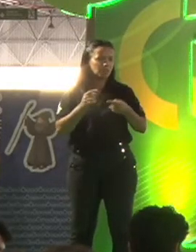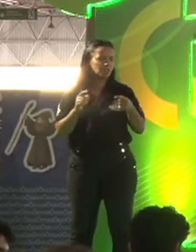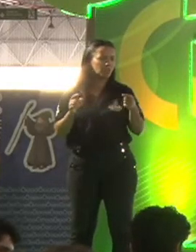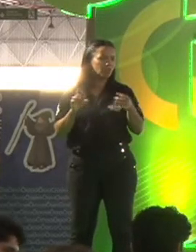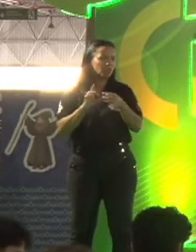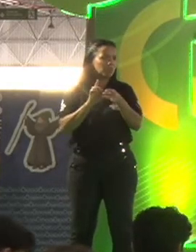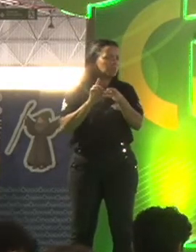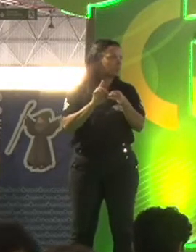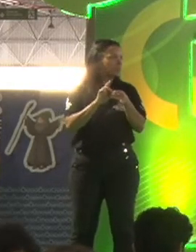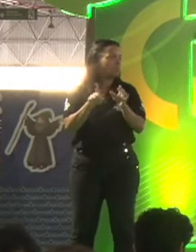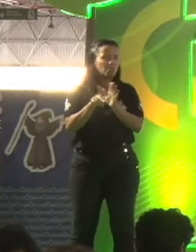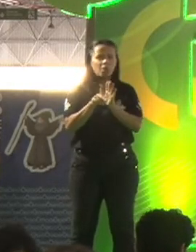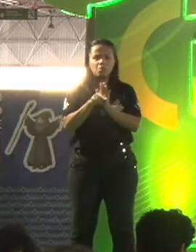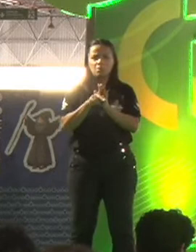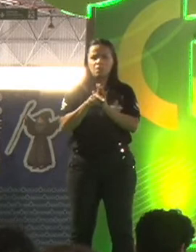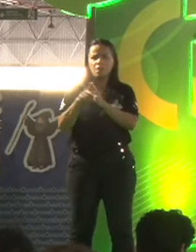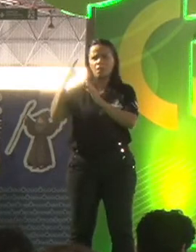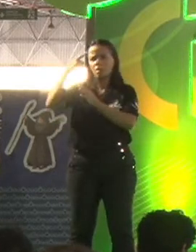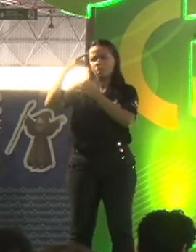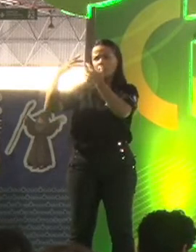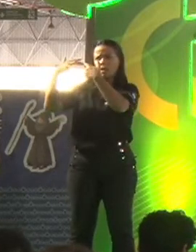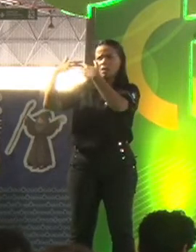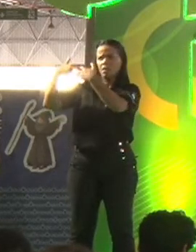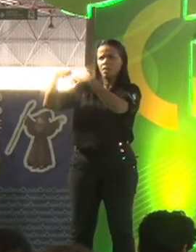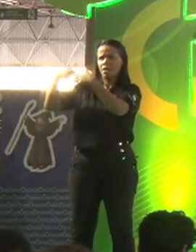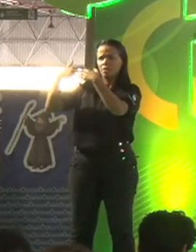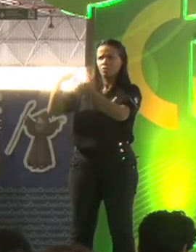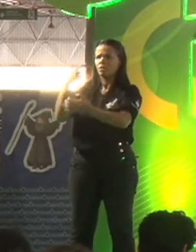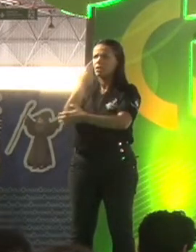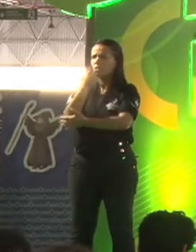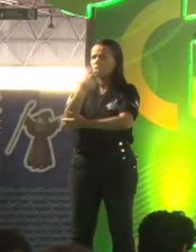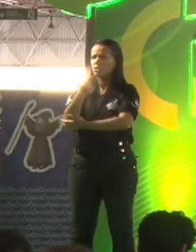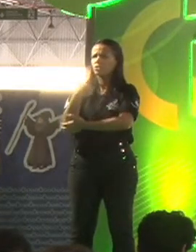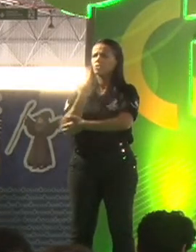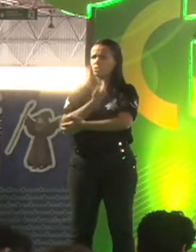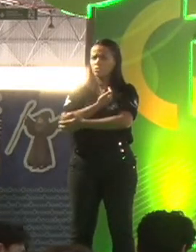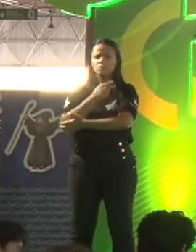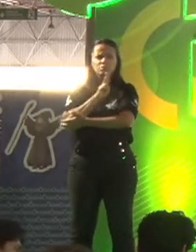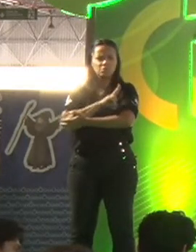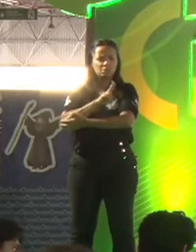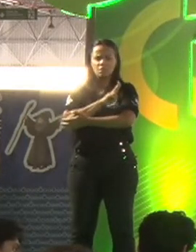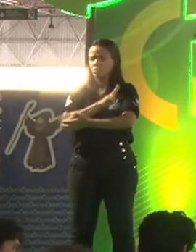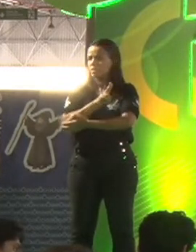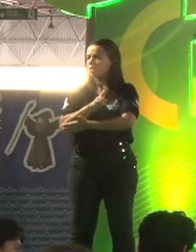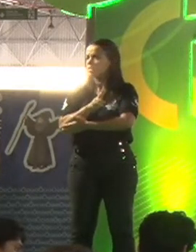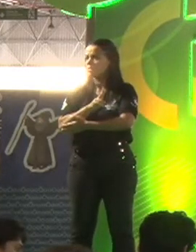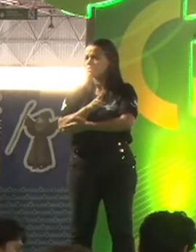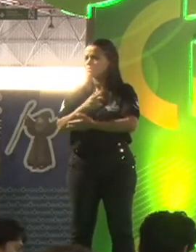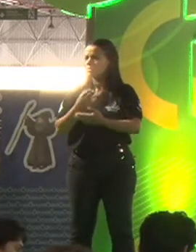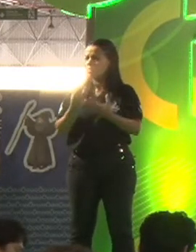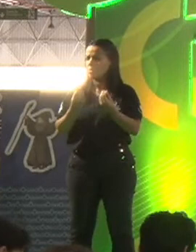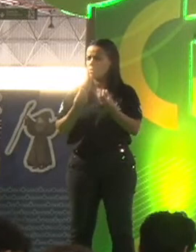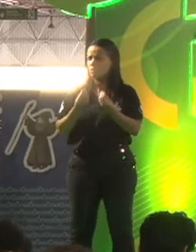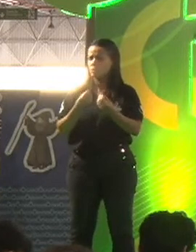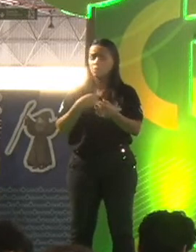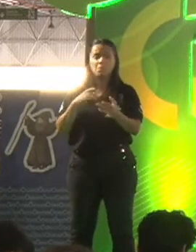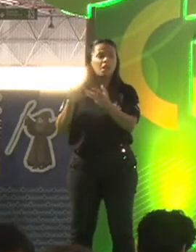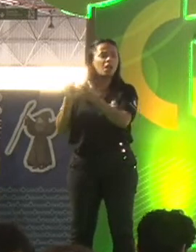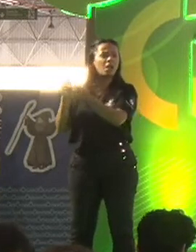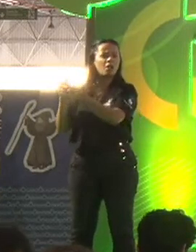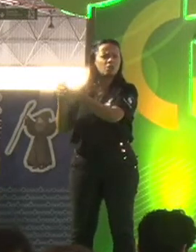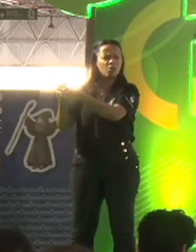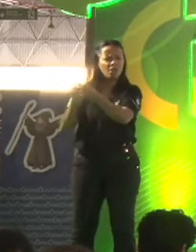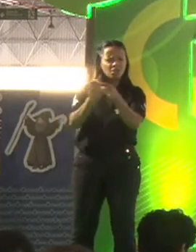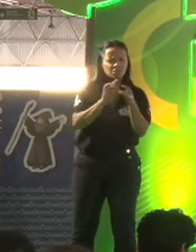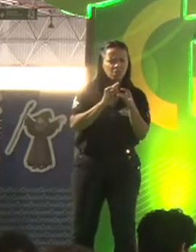a questão da leonolinguística que hoje conta muito e aí a gente usa muito isso quando para criar justamente conexões porque a gente